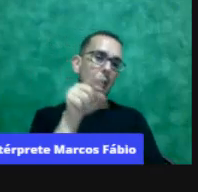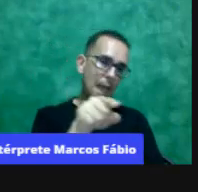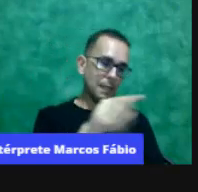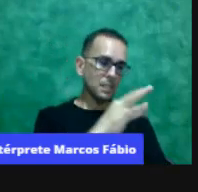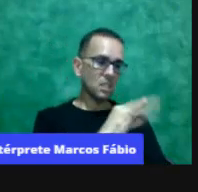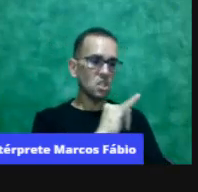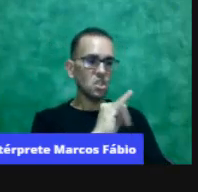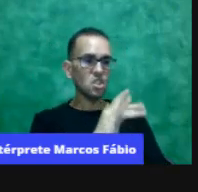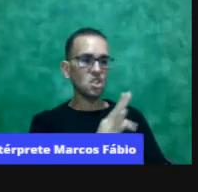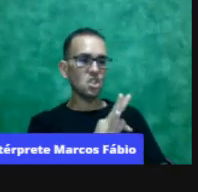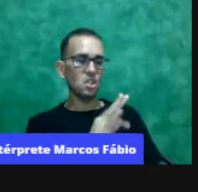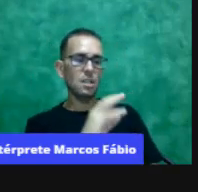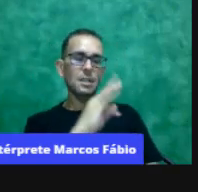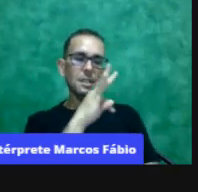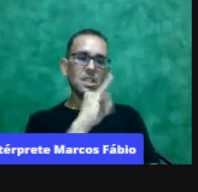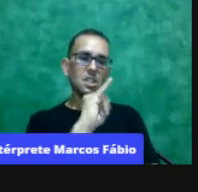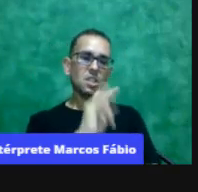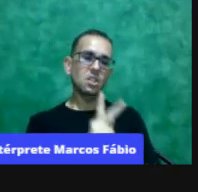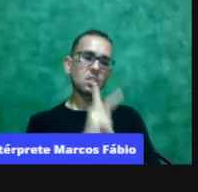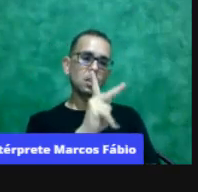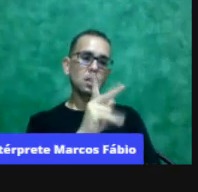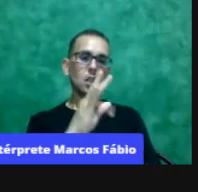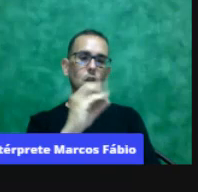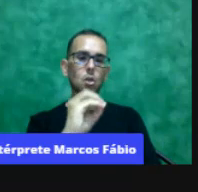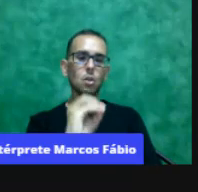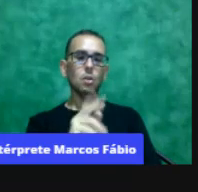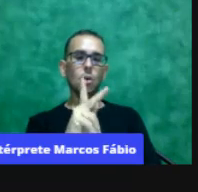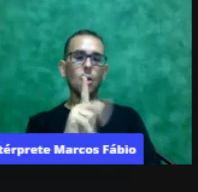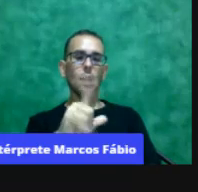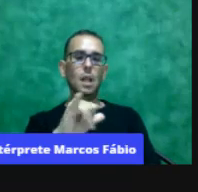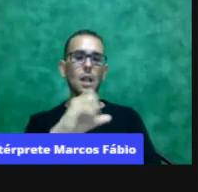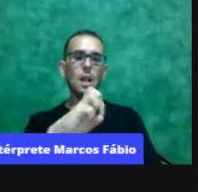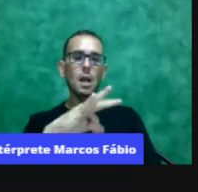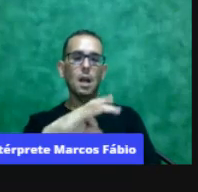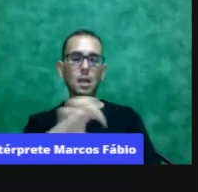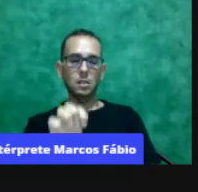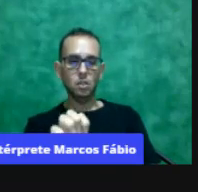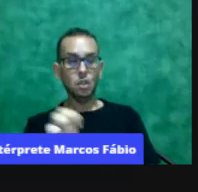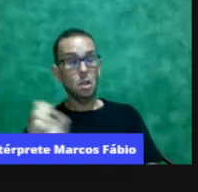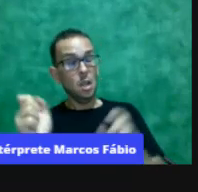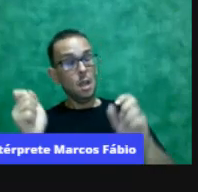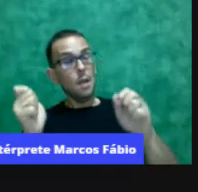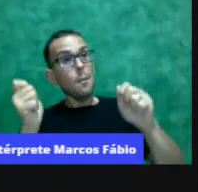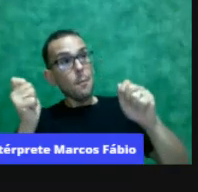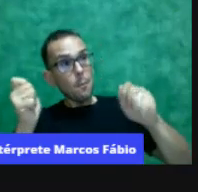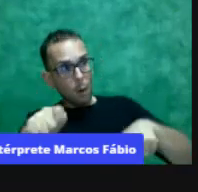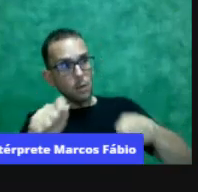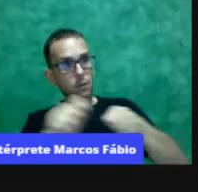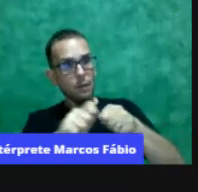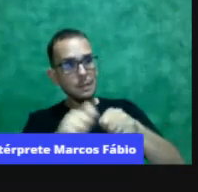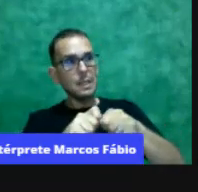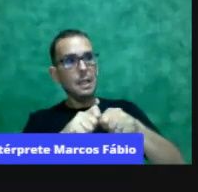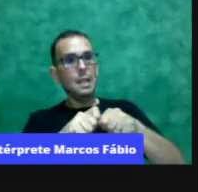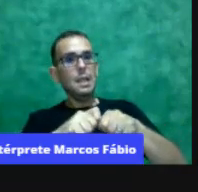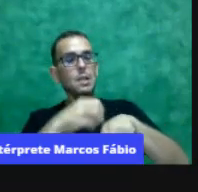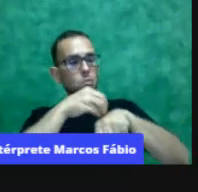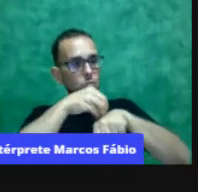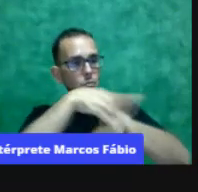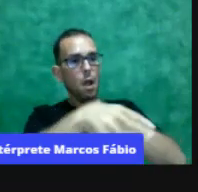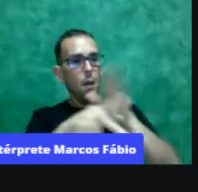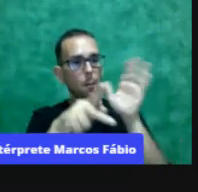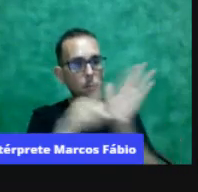tem essa especificidade. Quer dizer, eu posso produzir, eu posso enviar para as crianças pela